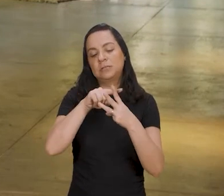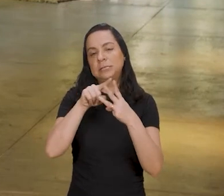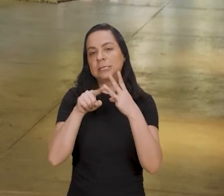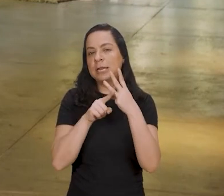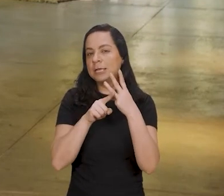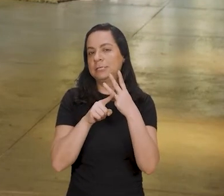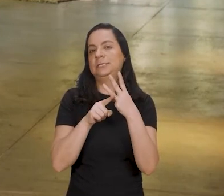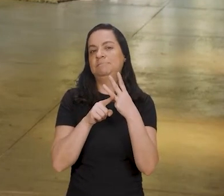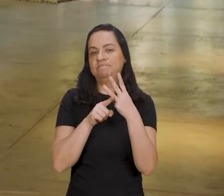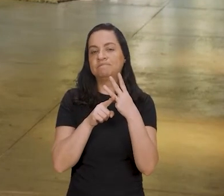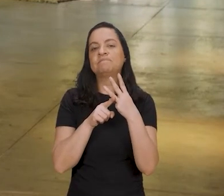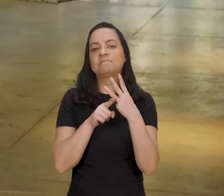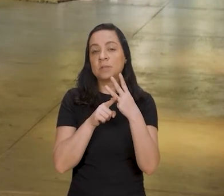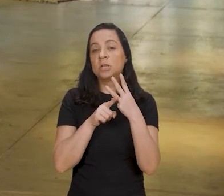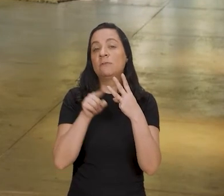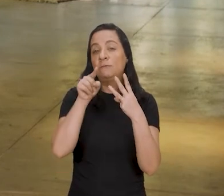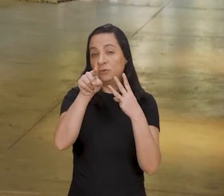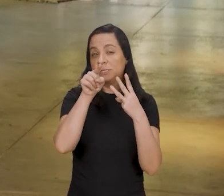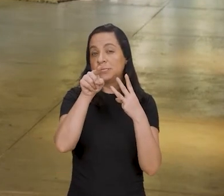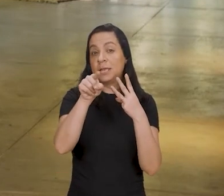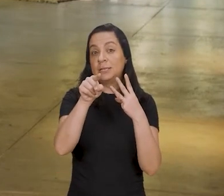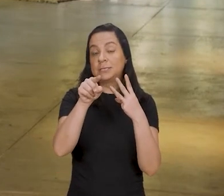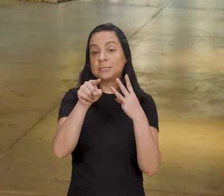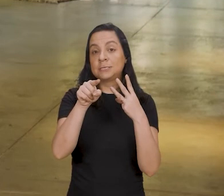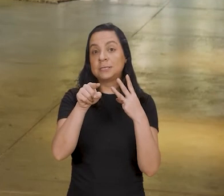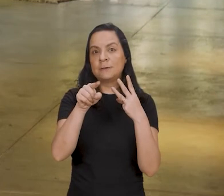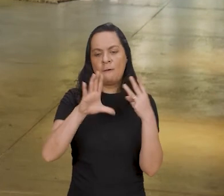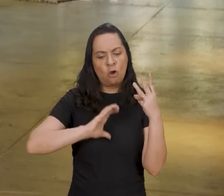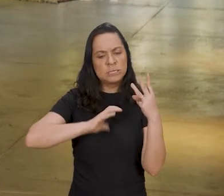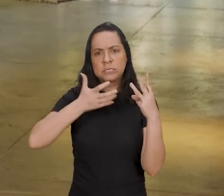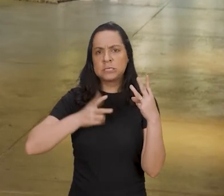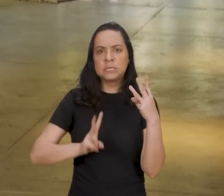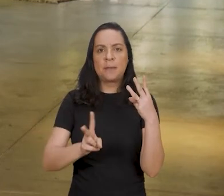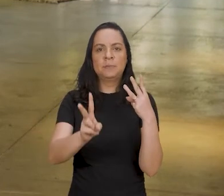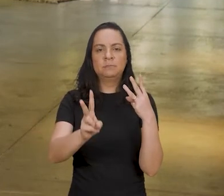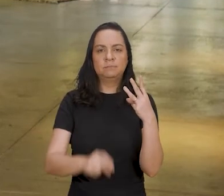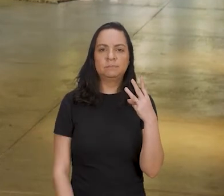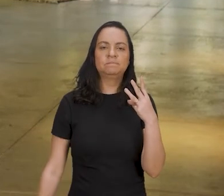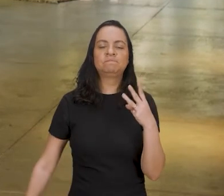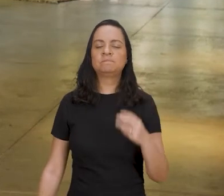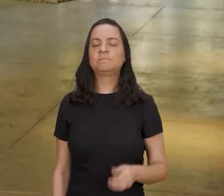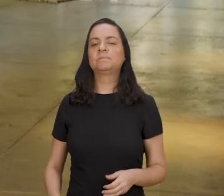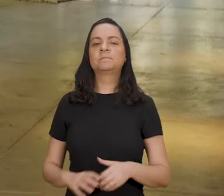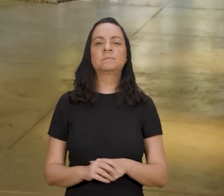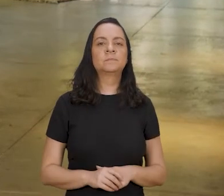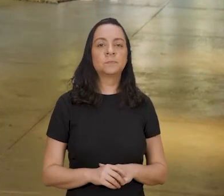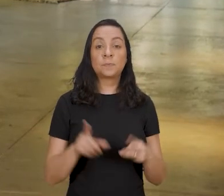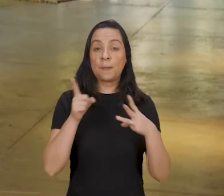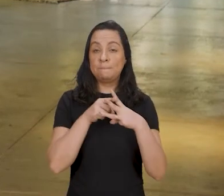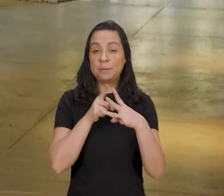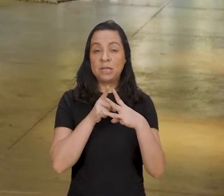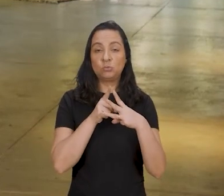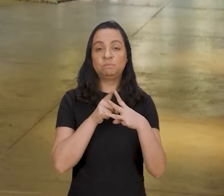3 princípios para vocês serem vulneravelmente destemidas em Deus. 3 princípios. O